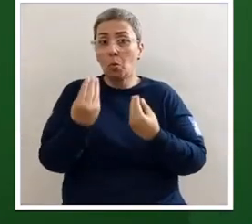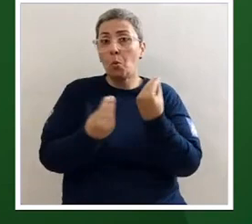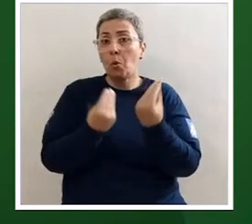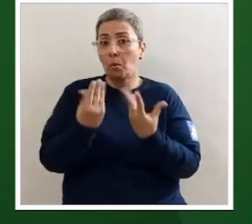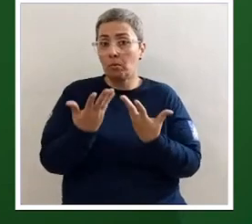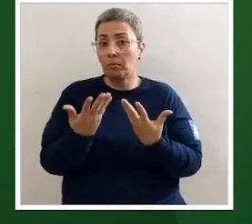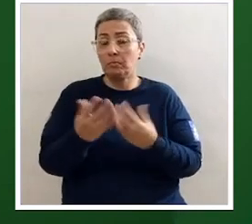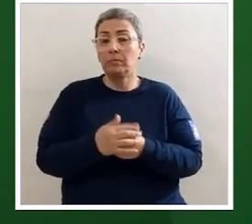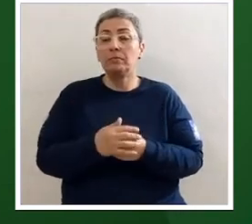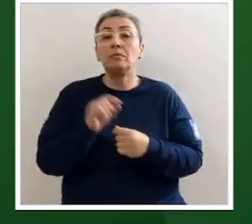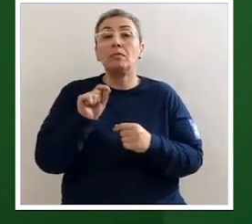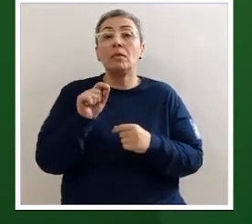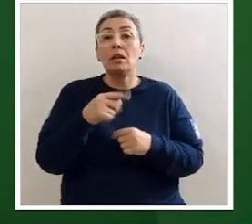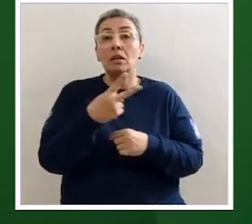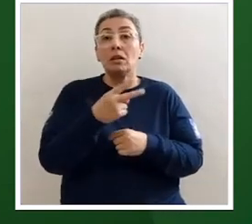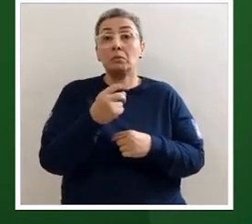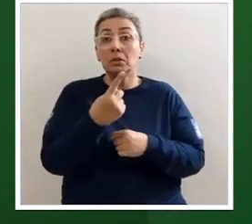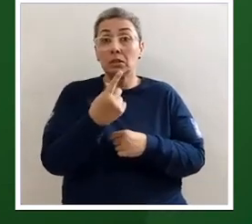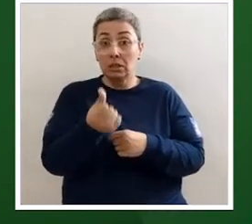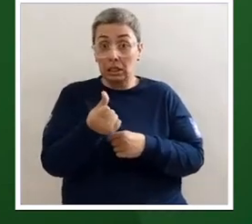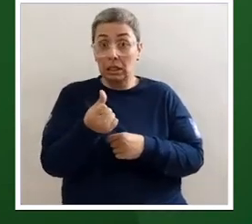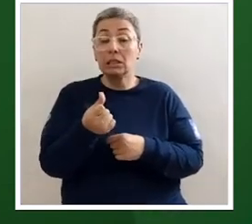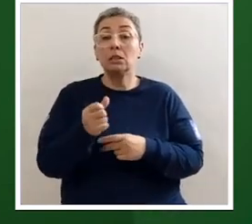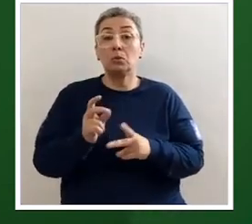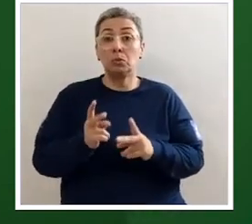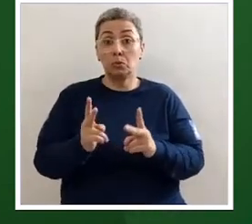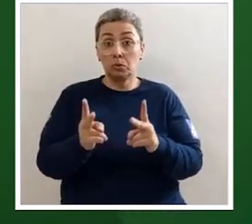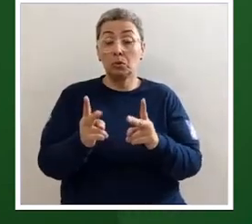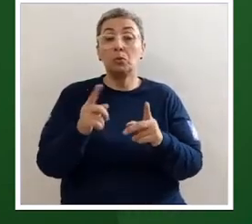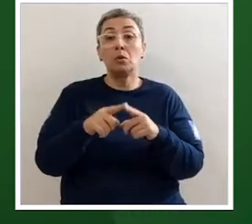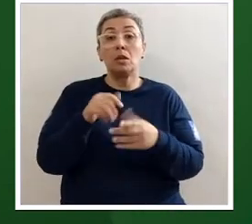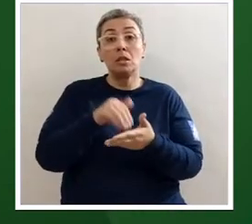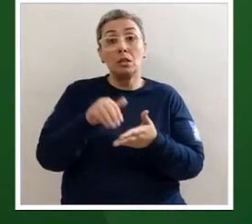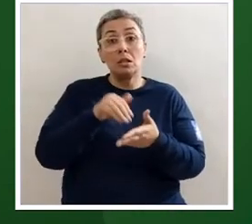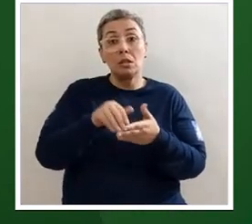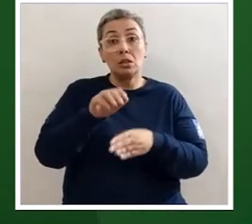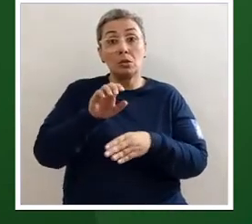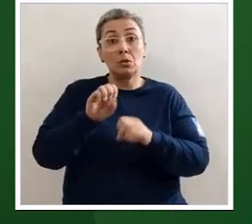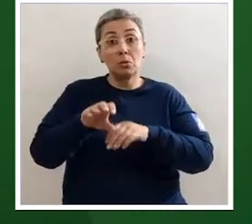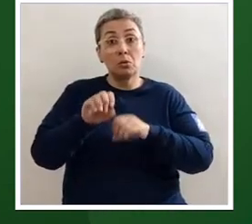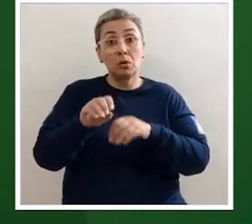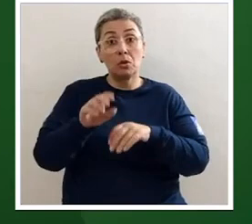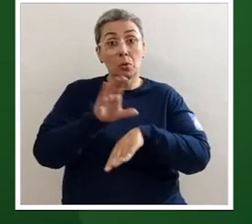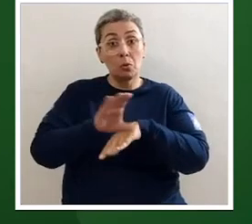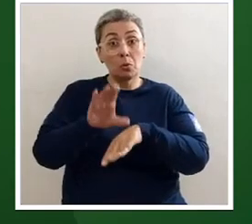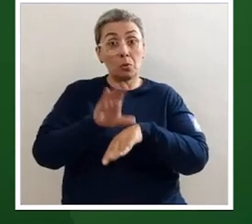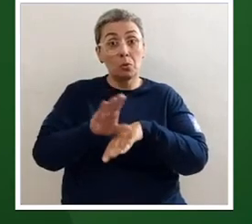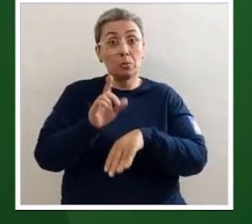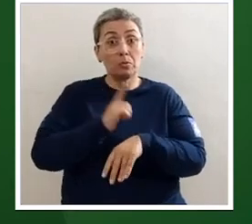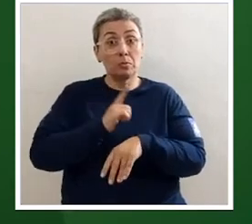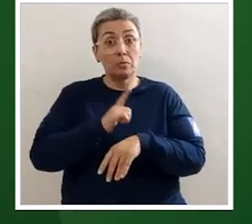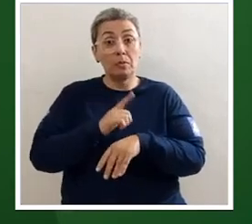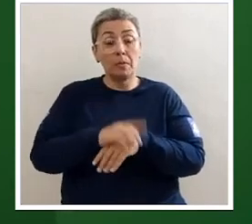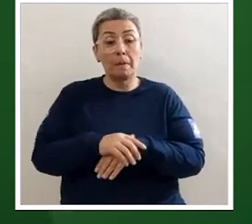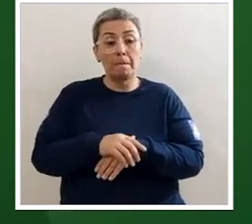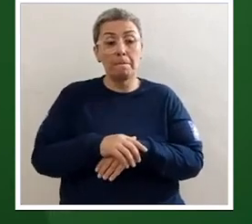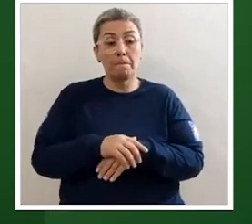trabalhar em 2016 ainda a secretaria da educação oferece um curso